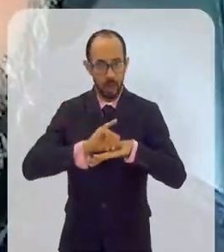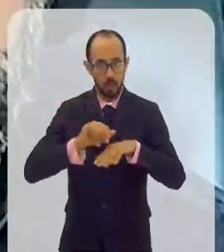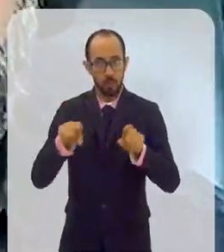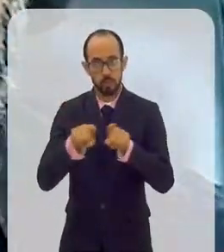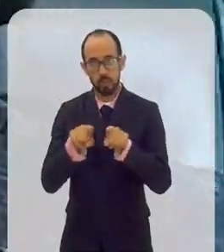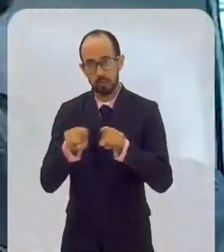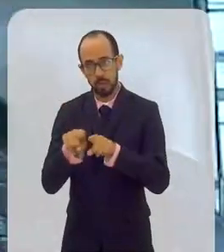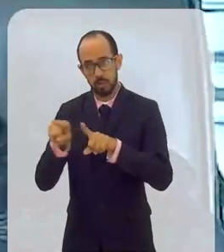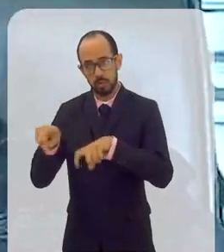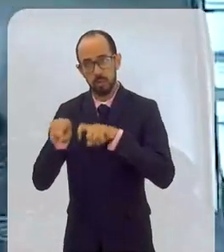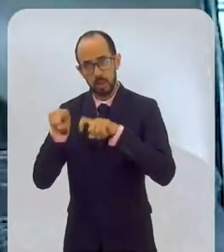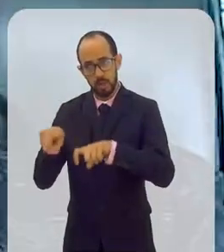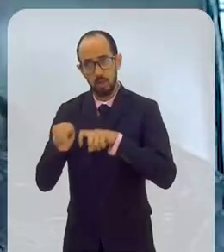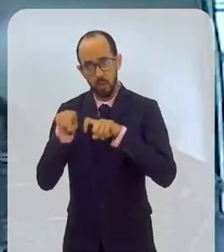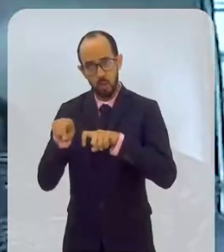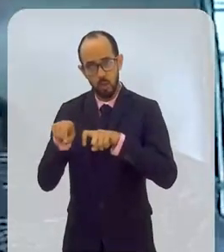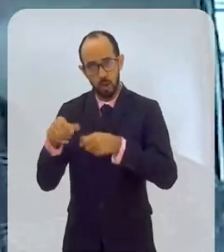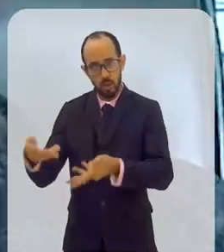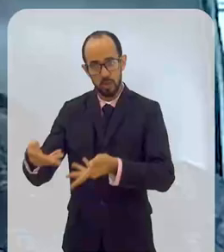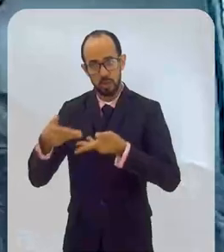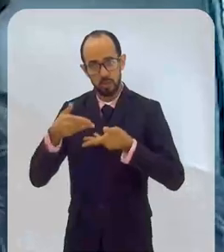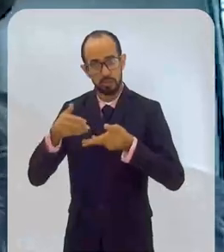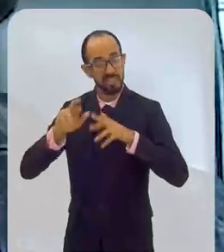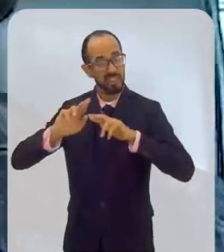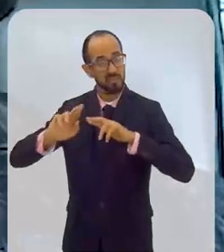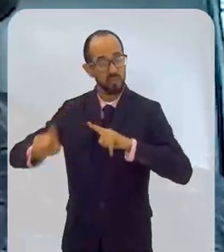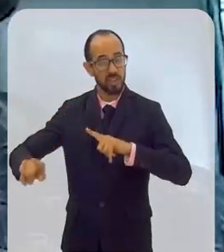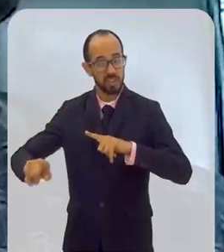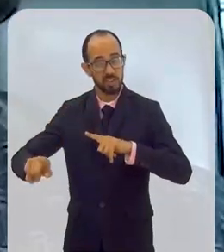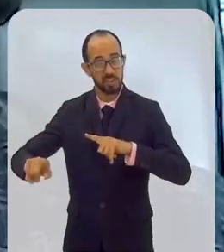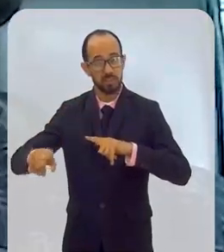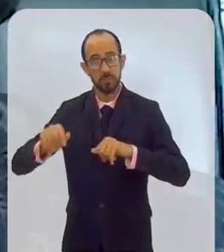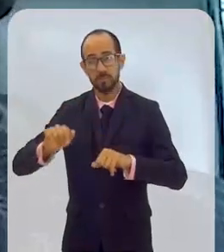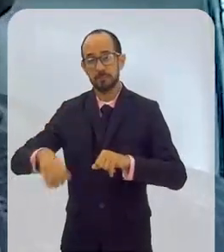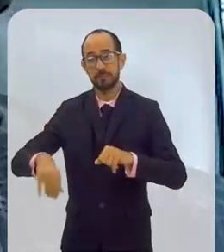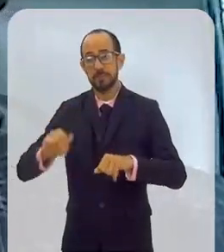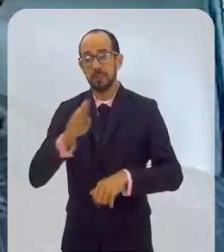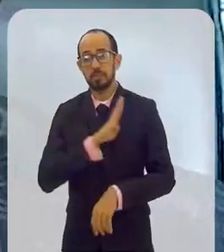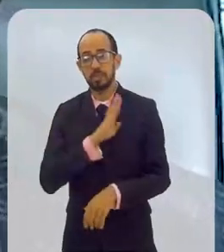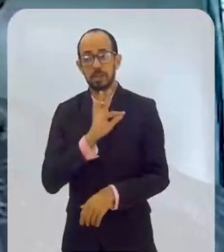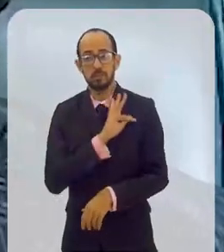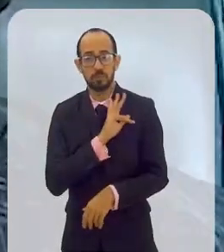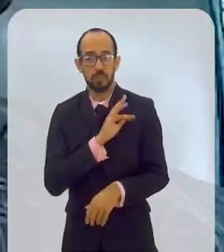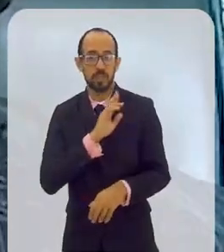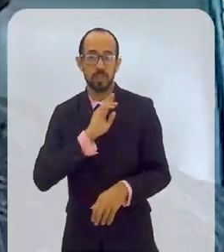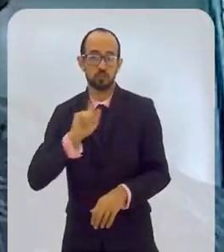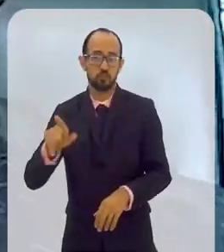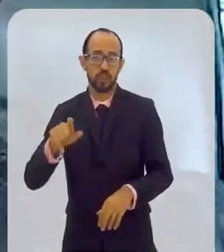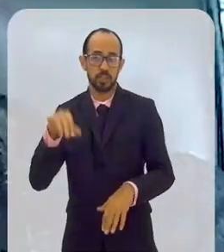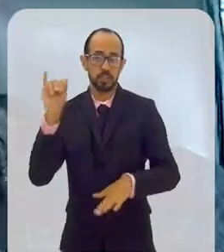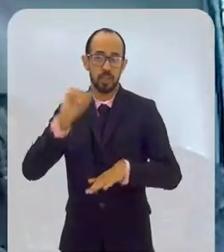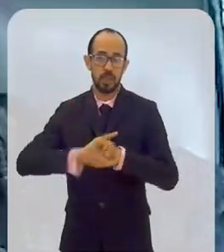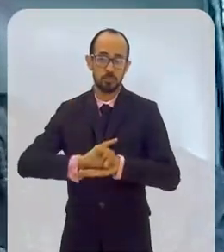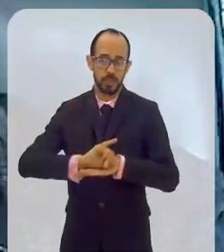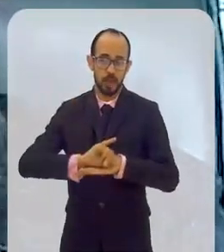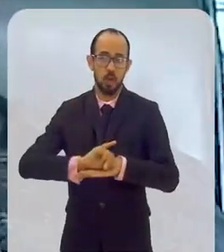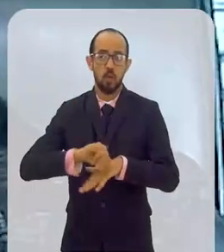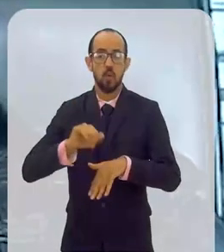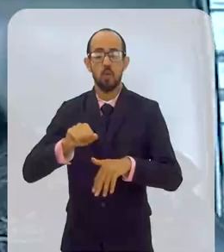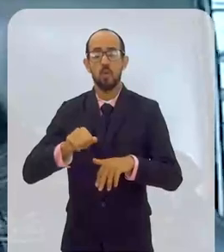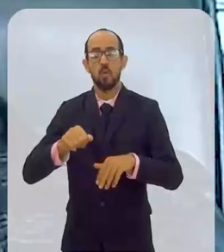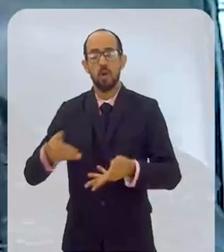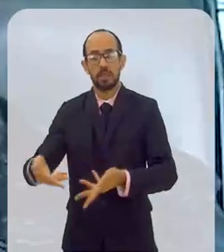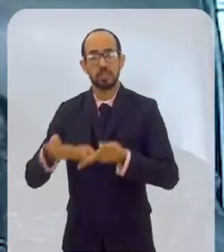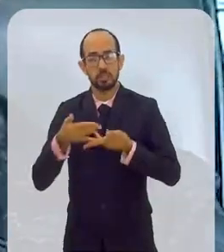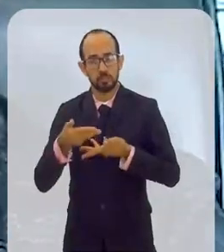capital e o atendimento do interior, que é de forma desigual. É o atendimento da Baixada, é diferente do atendimento da